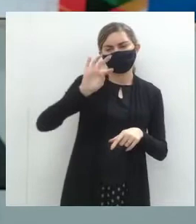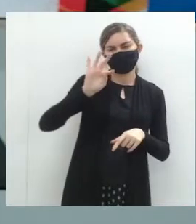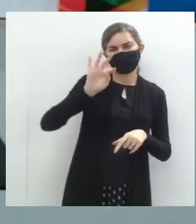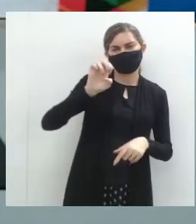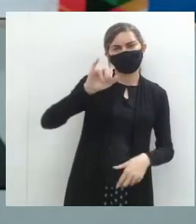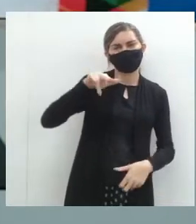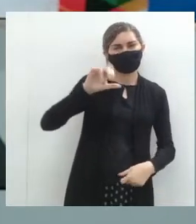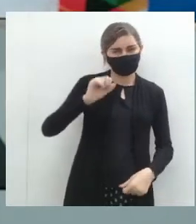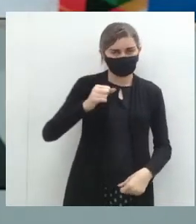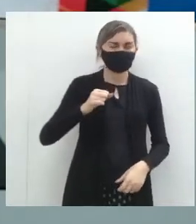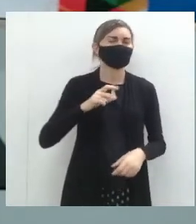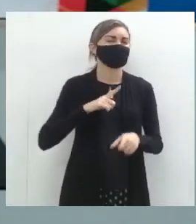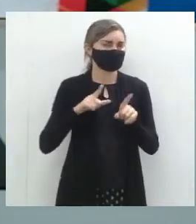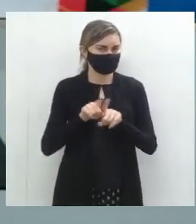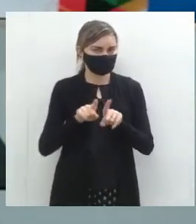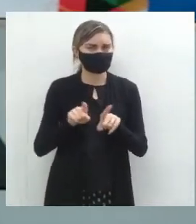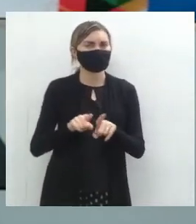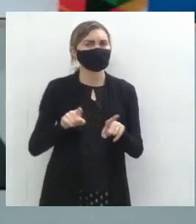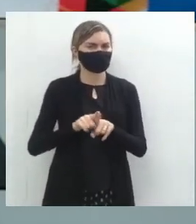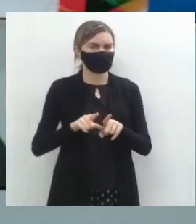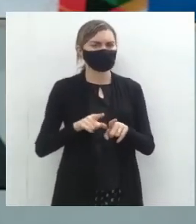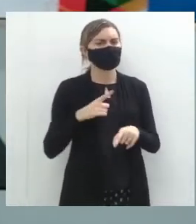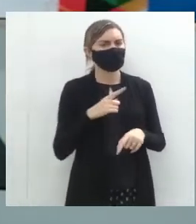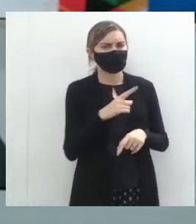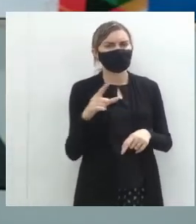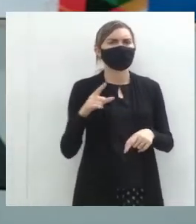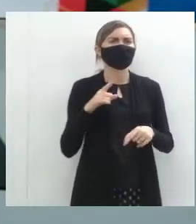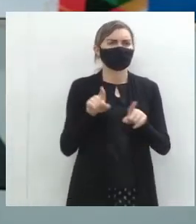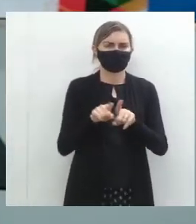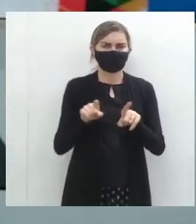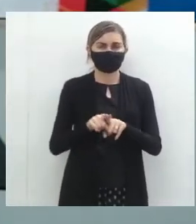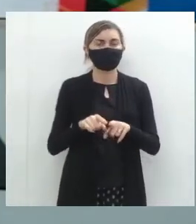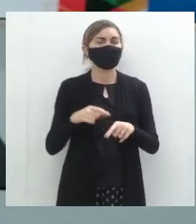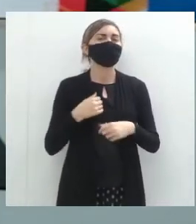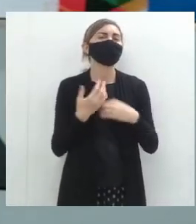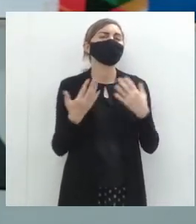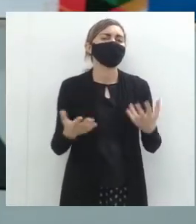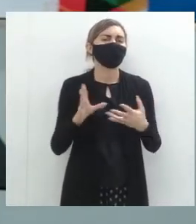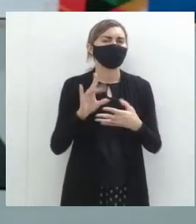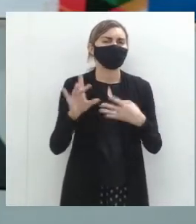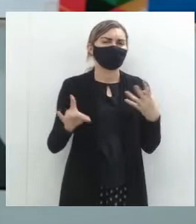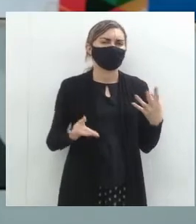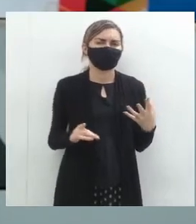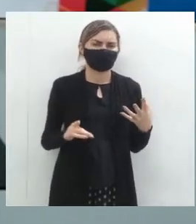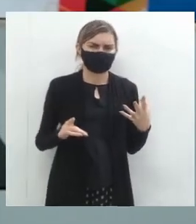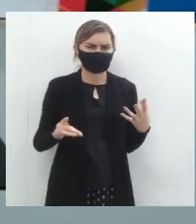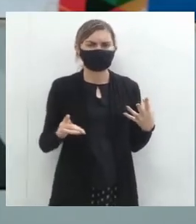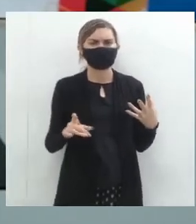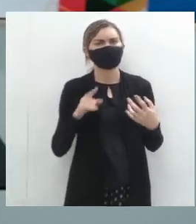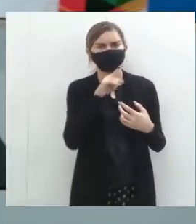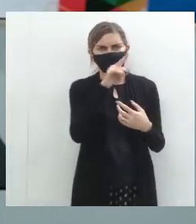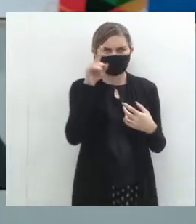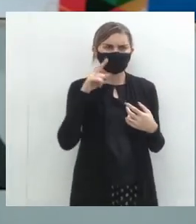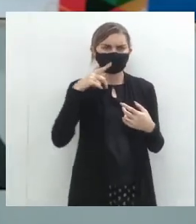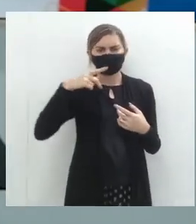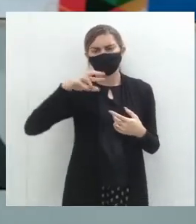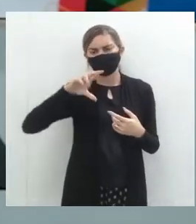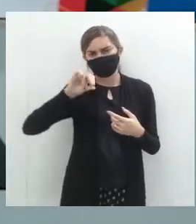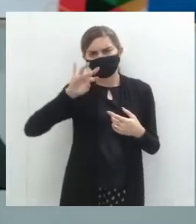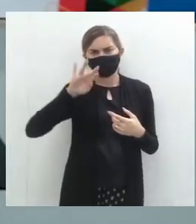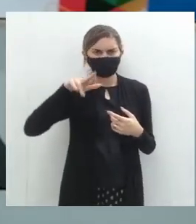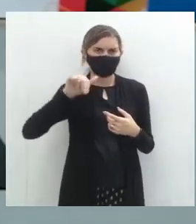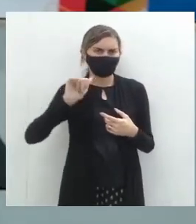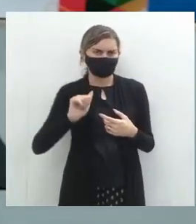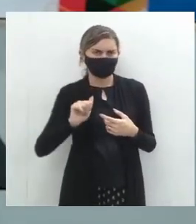também é uma proteína. O citocromo ele também vai ser uma proteína. E qual é o detalhe da história? Essa danada de proteína, ou